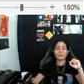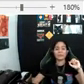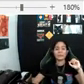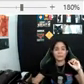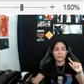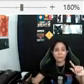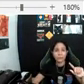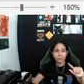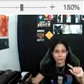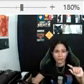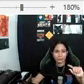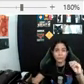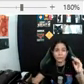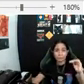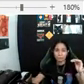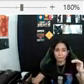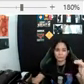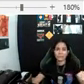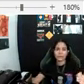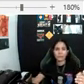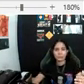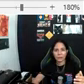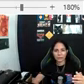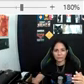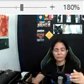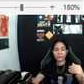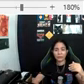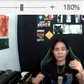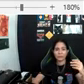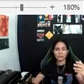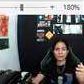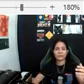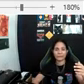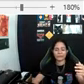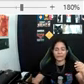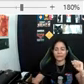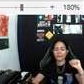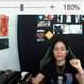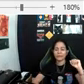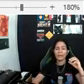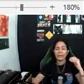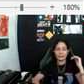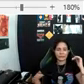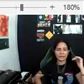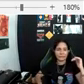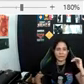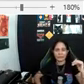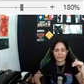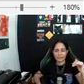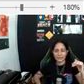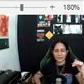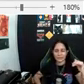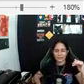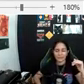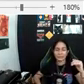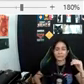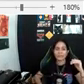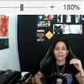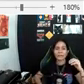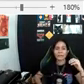a gente precisa ter um outro parâmetro que é possível ser calculado. Né? Hoje em dia já se sabe que em determinada idade